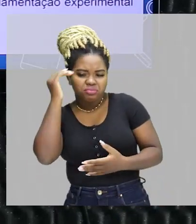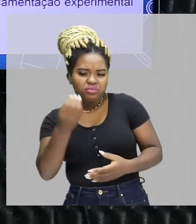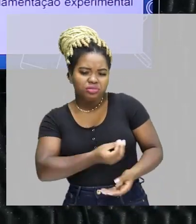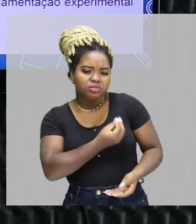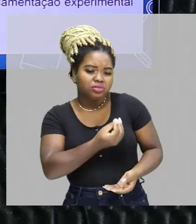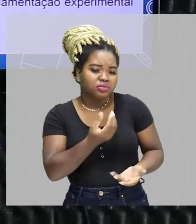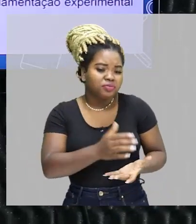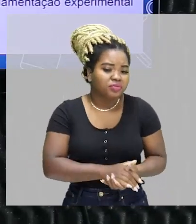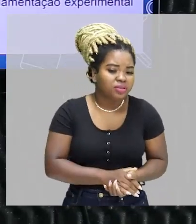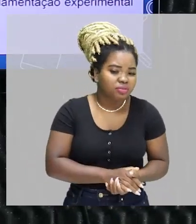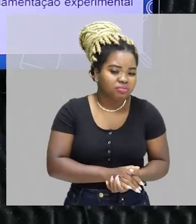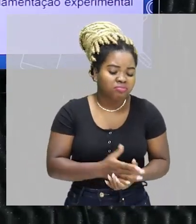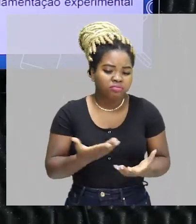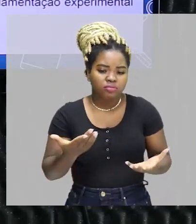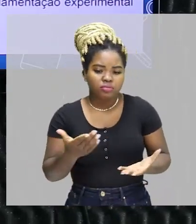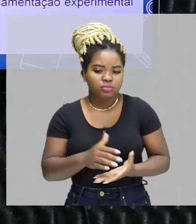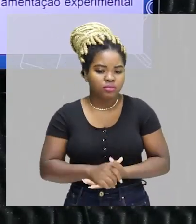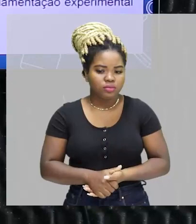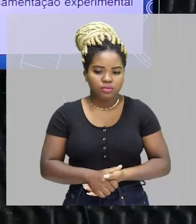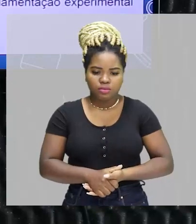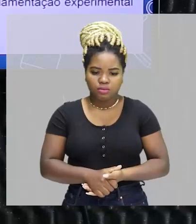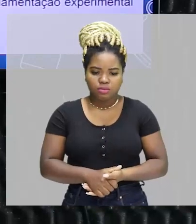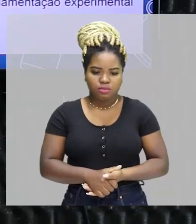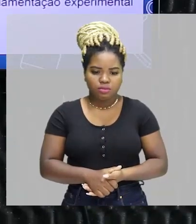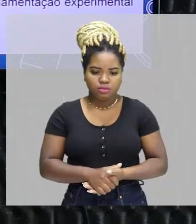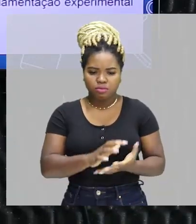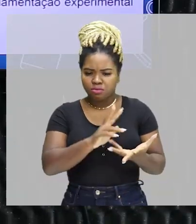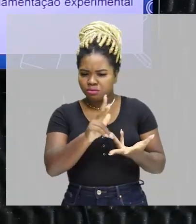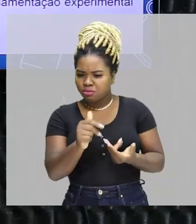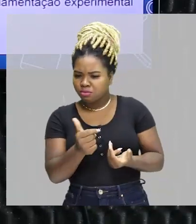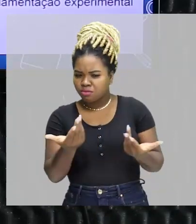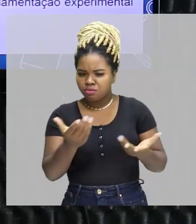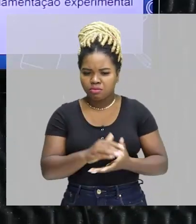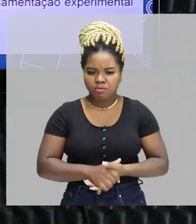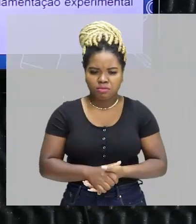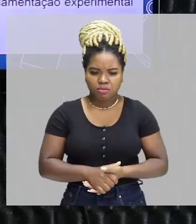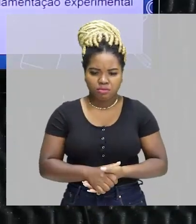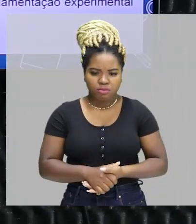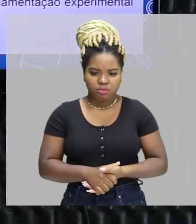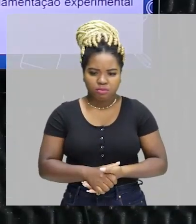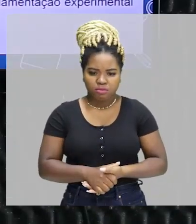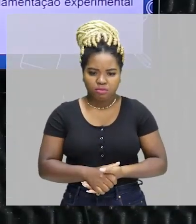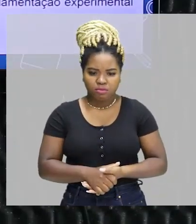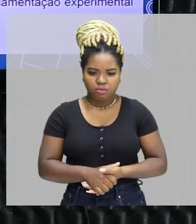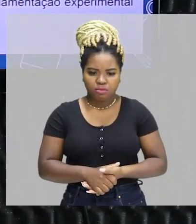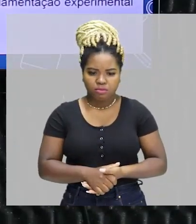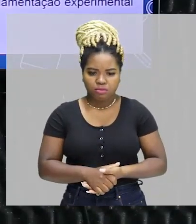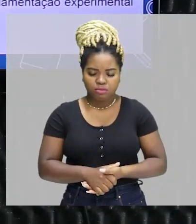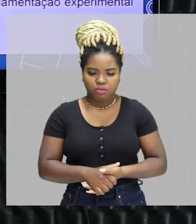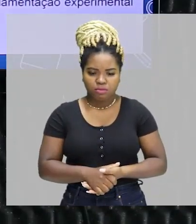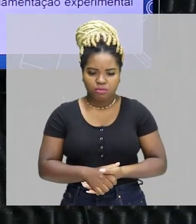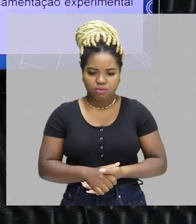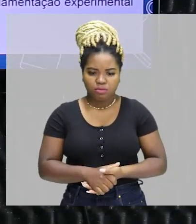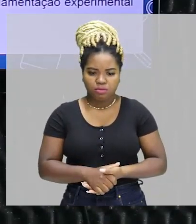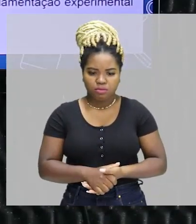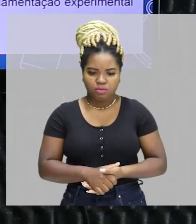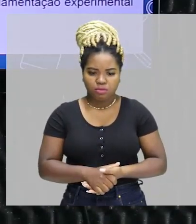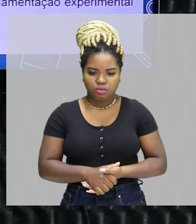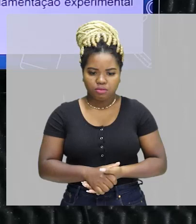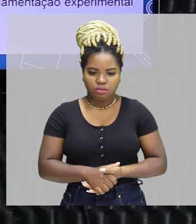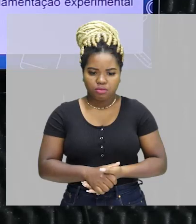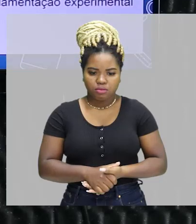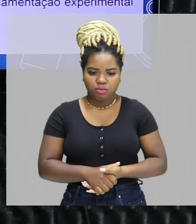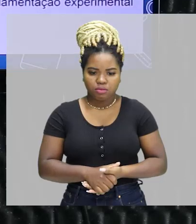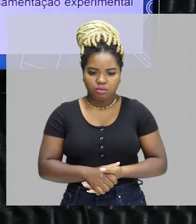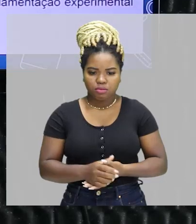conhecer o universo. Na origem da filosofia, certo? Ela está muito bem ligada à visão